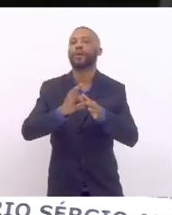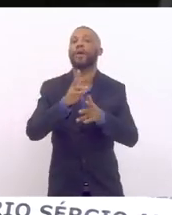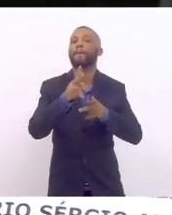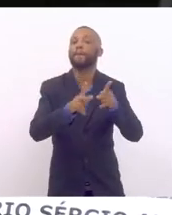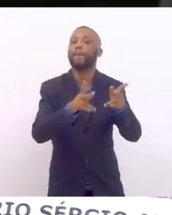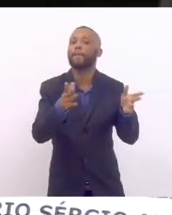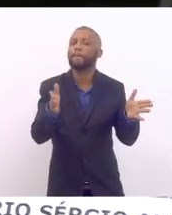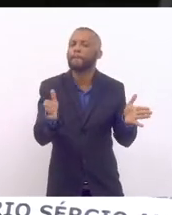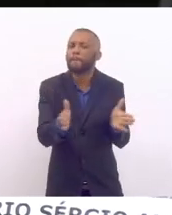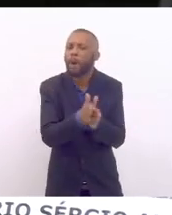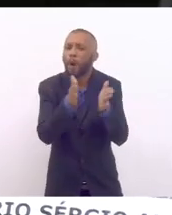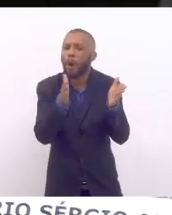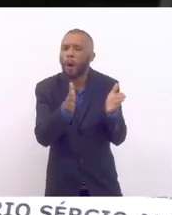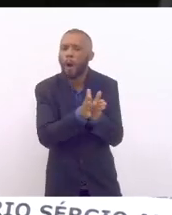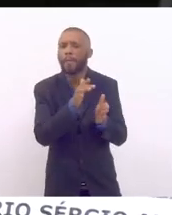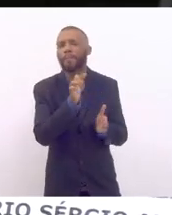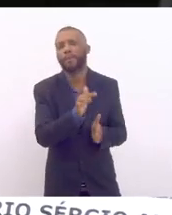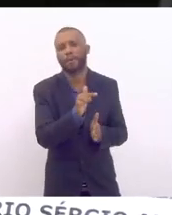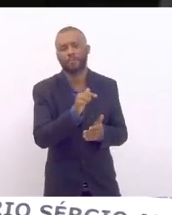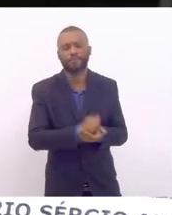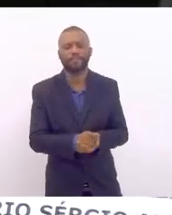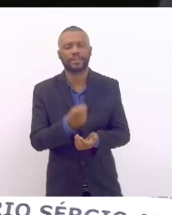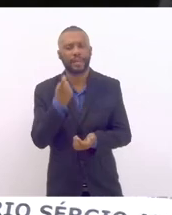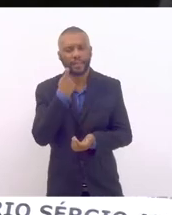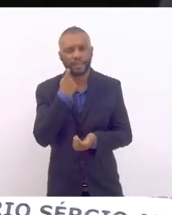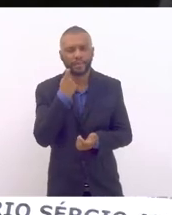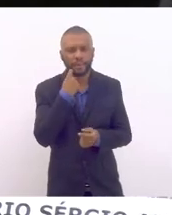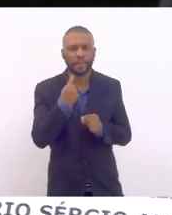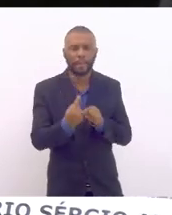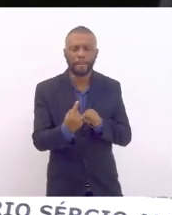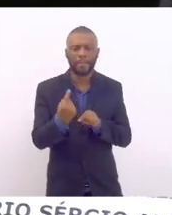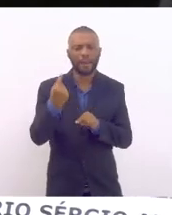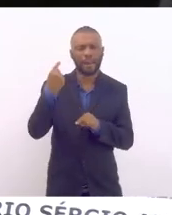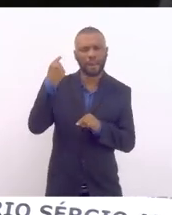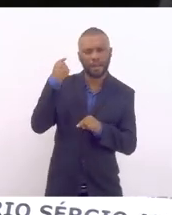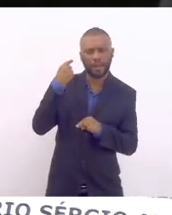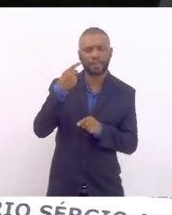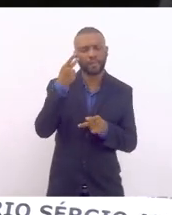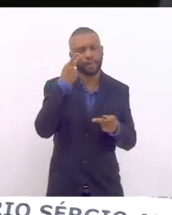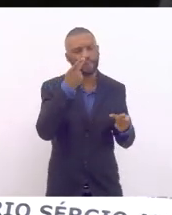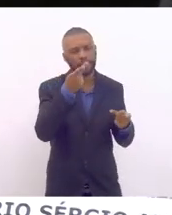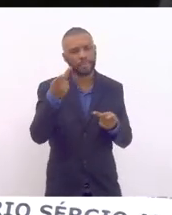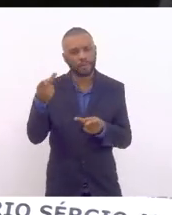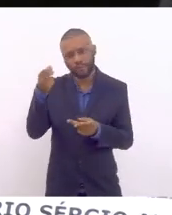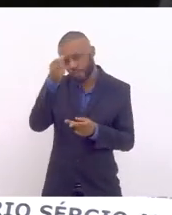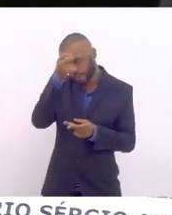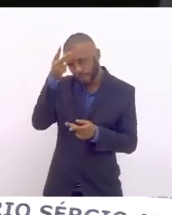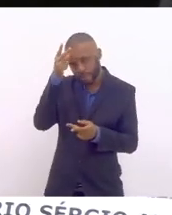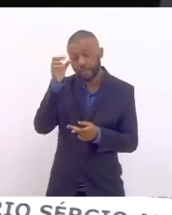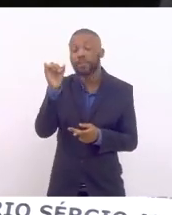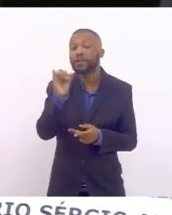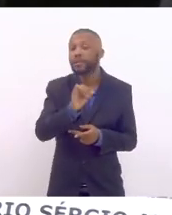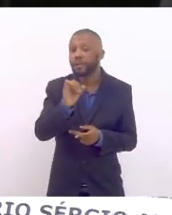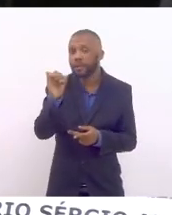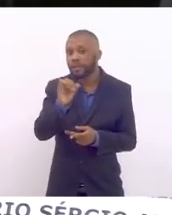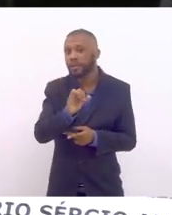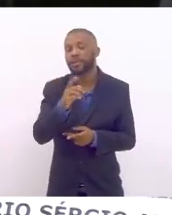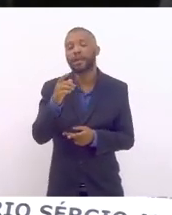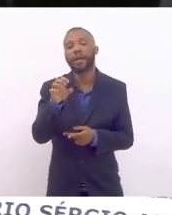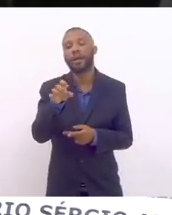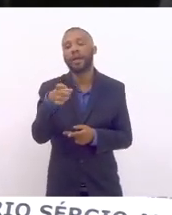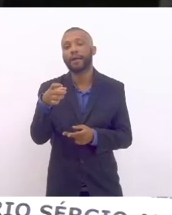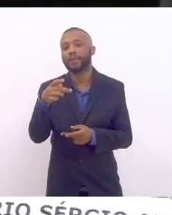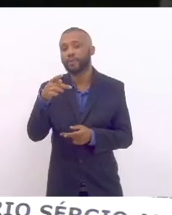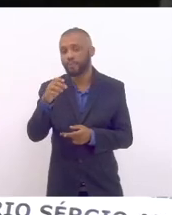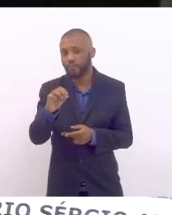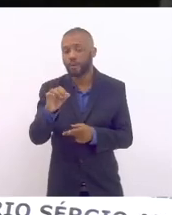mais a ponta na sexta-feira retrasada o visitava lá o município de Itaguaí na Expo Itaguaí onde